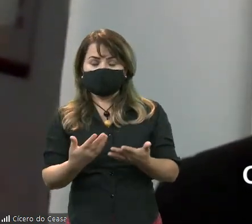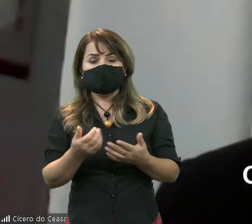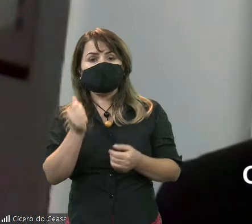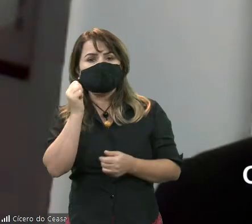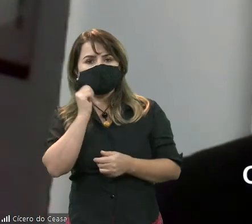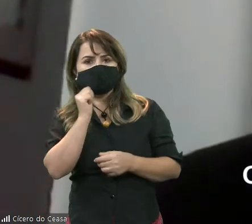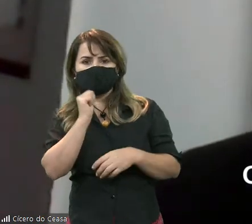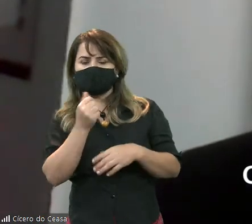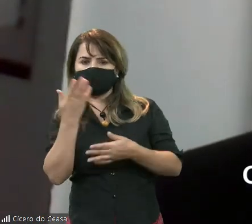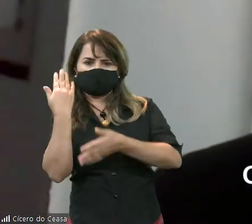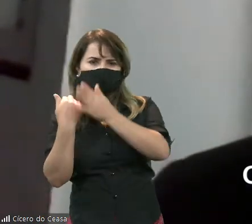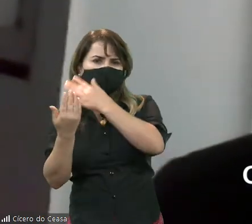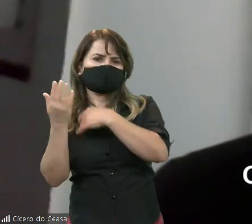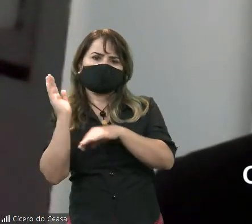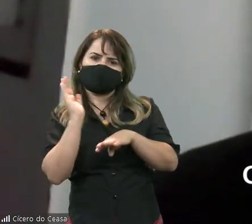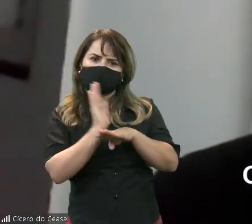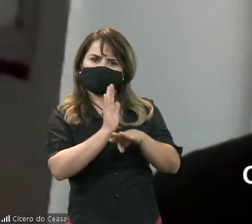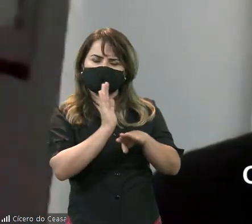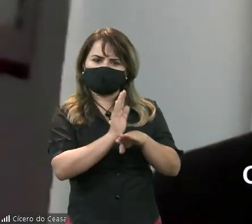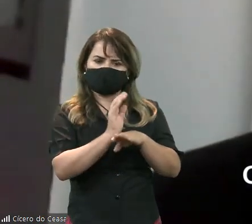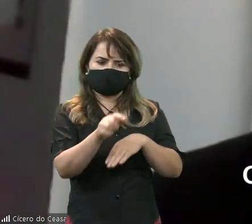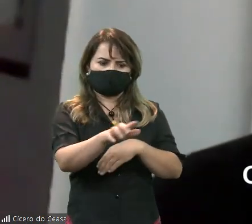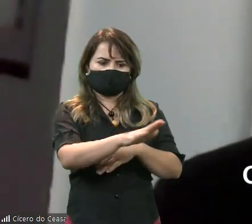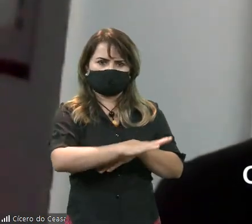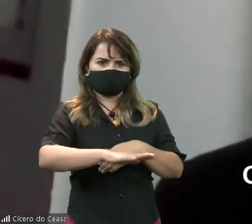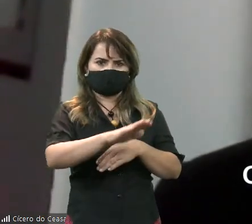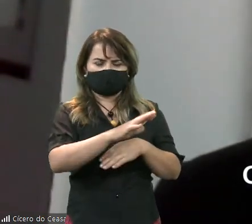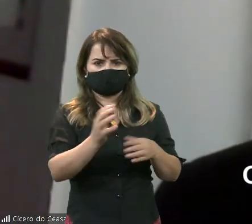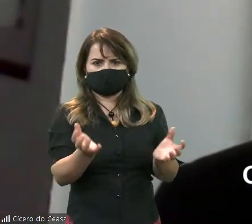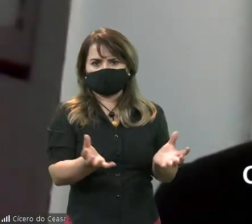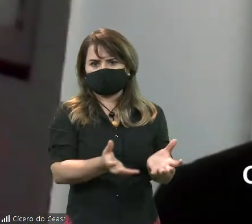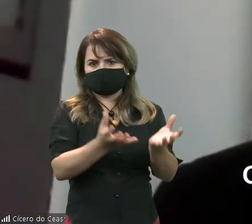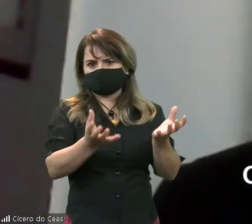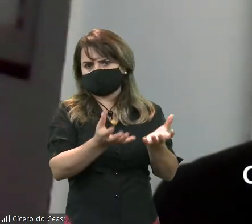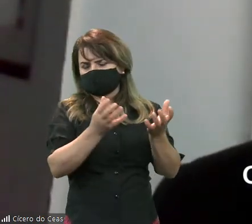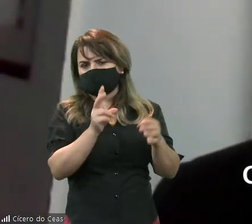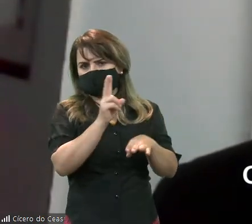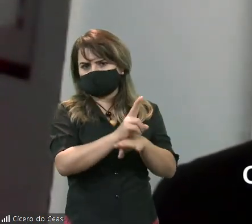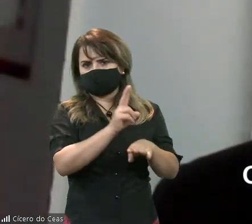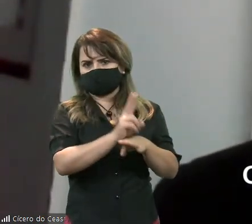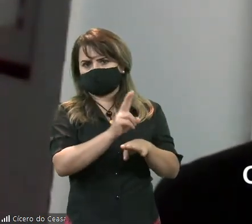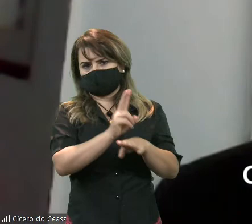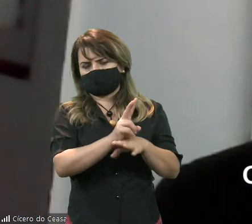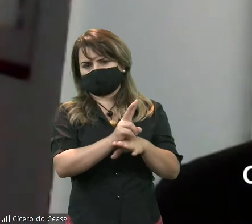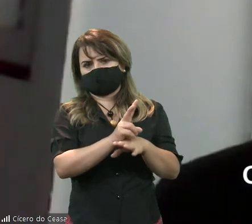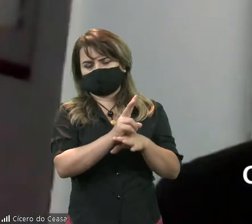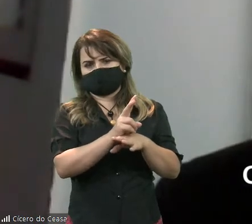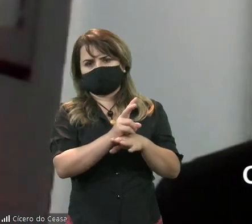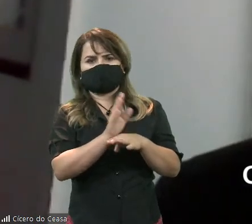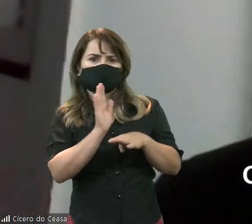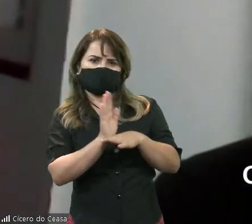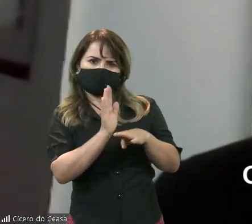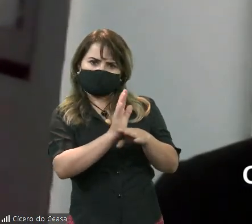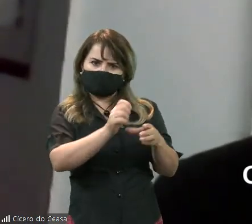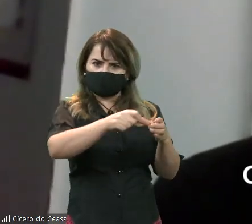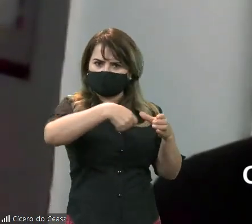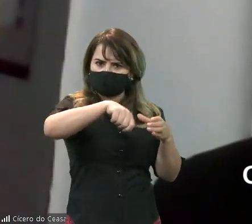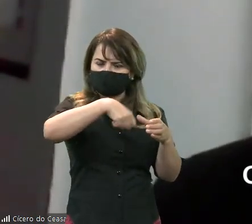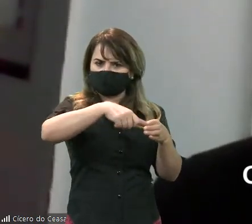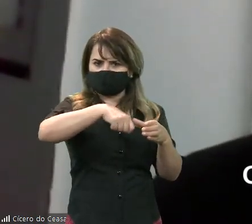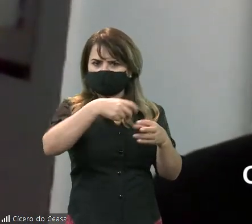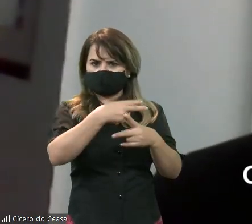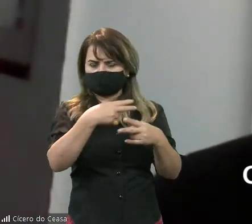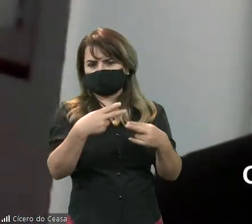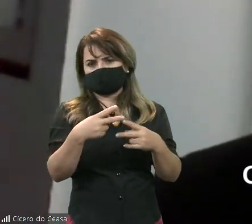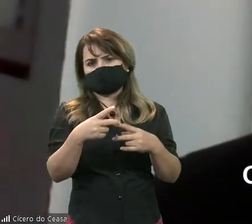comunitária, participava do Sopão, e a gente vai fazer muita falta e a gente vai